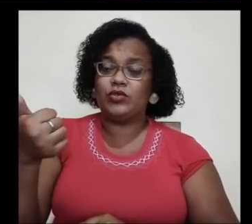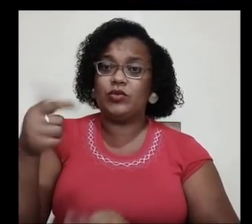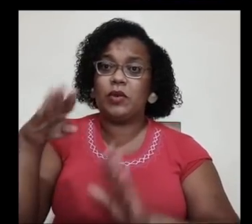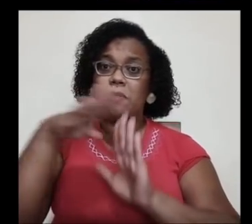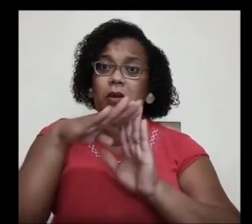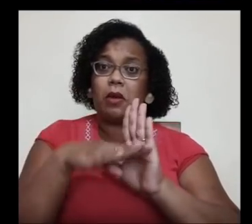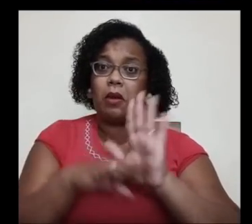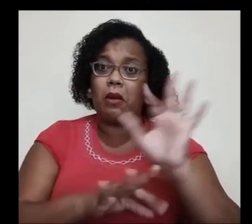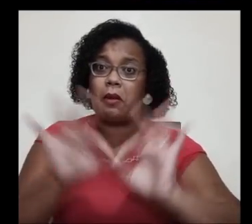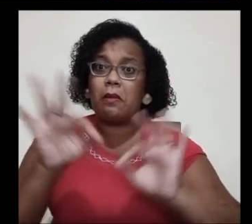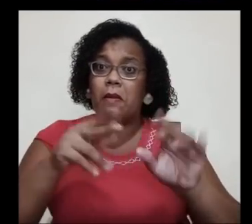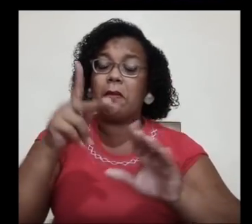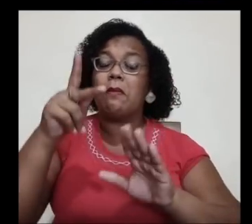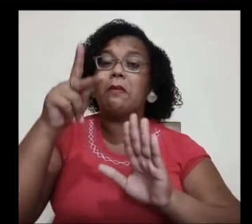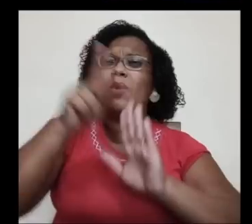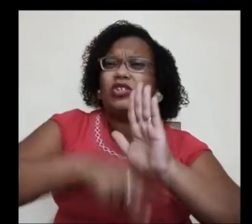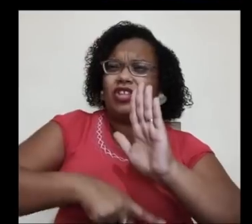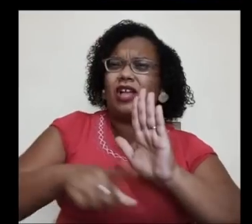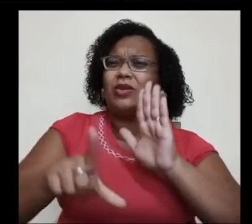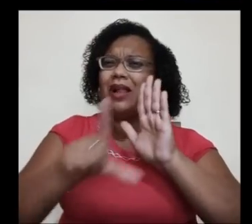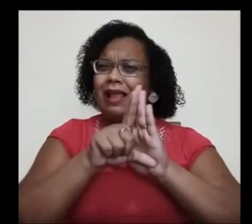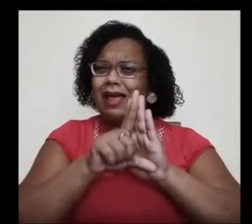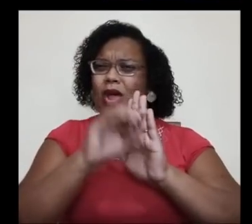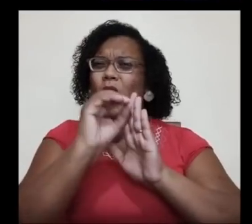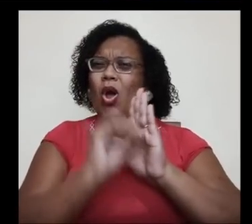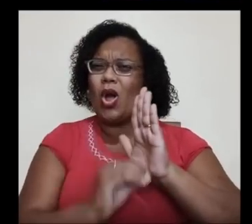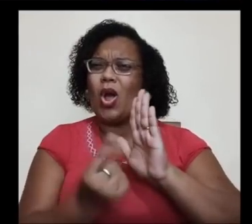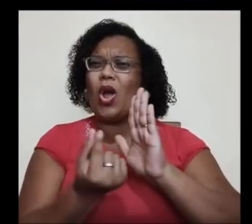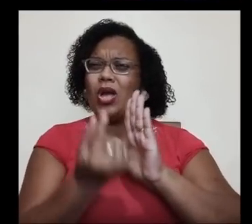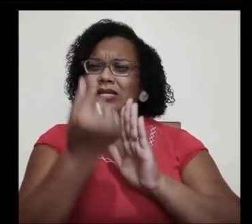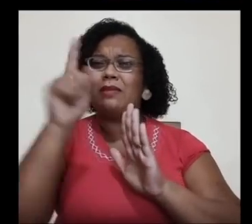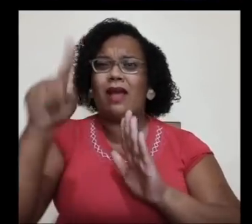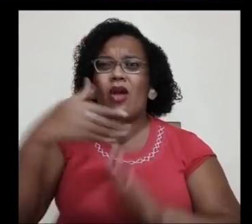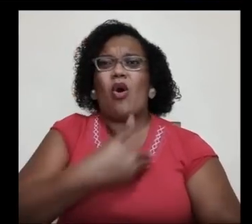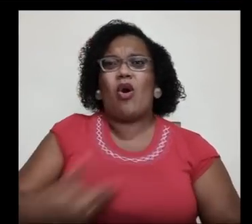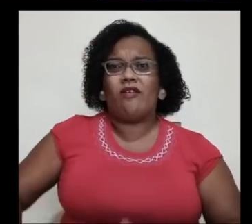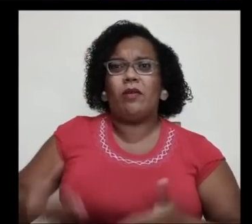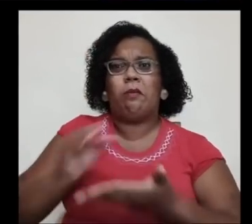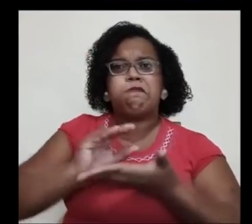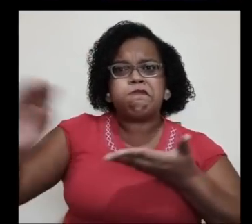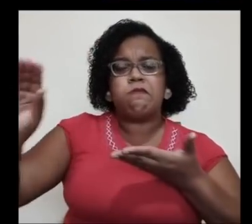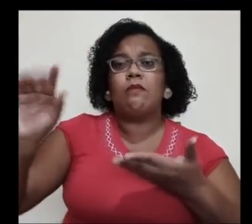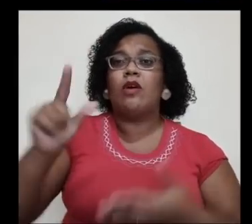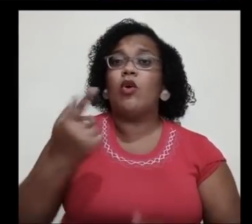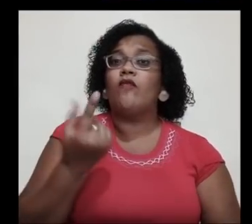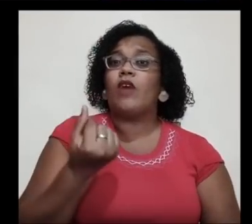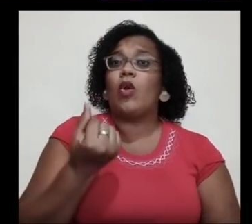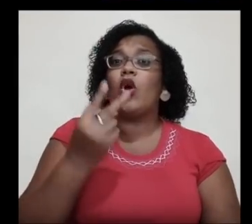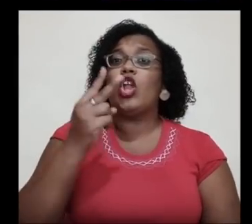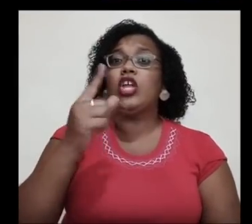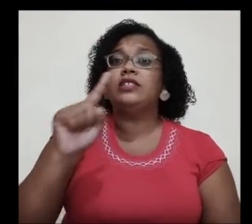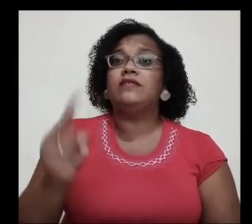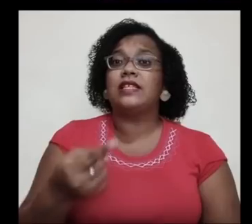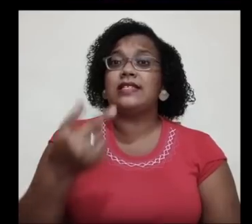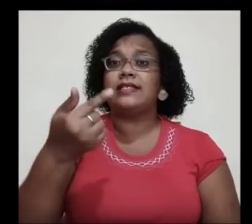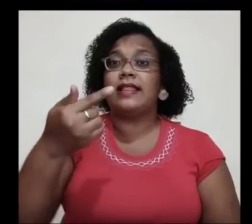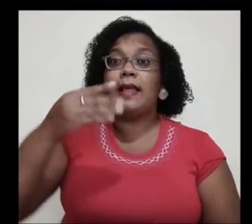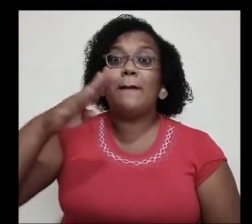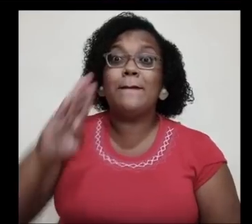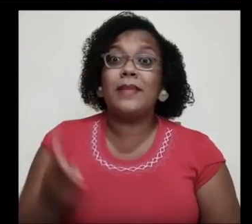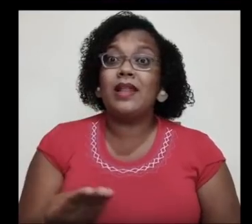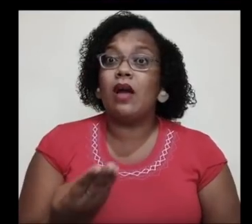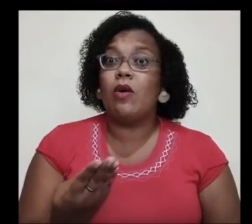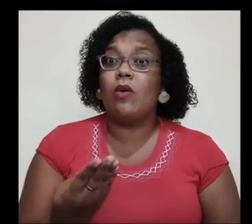de 2,7 bilhões, que é muito baixo e que é menos de um terço que nós tínhamos 10 anos atrás. Então, essa é